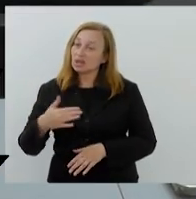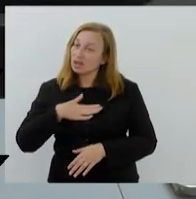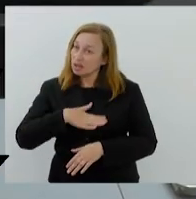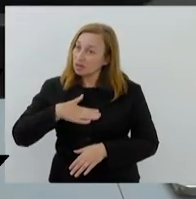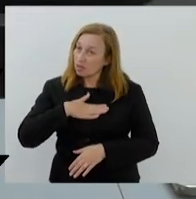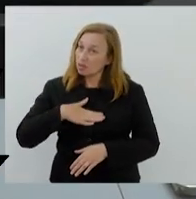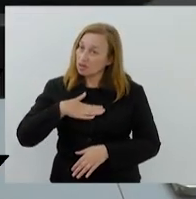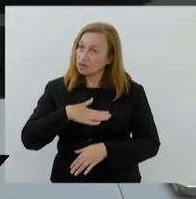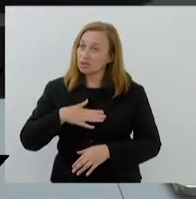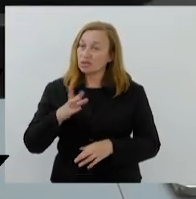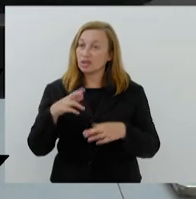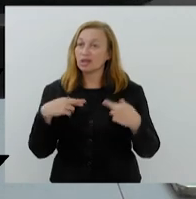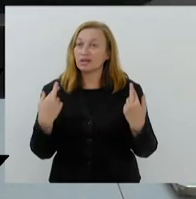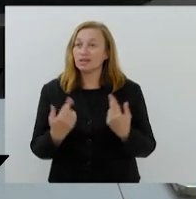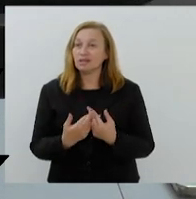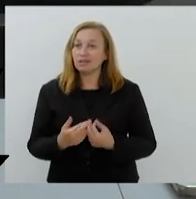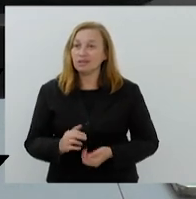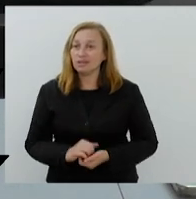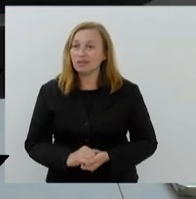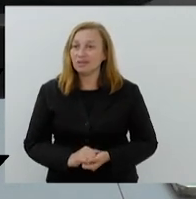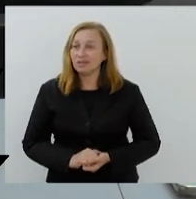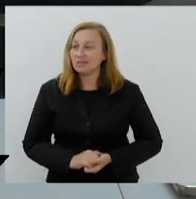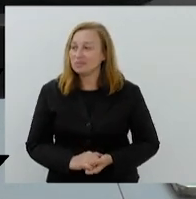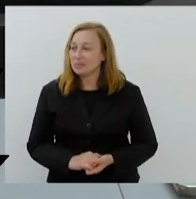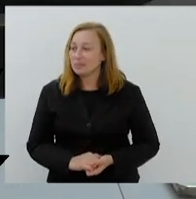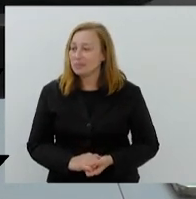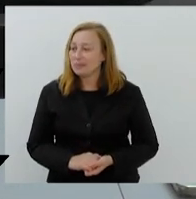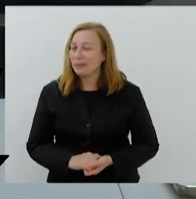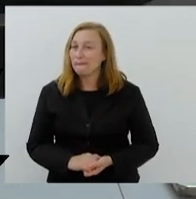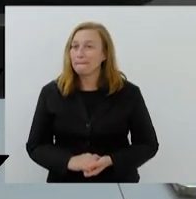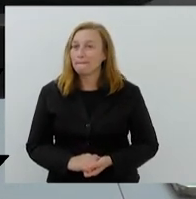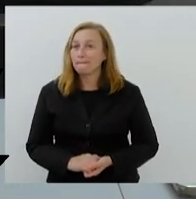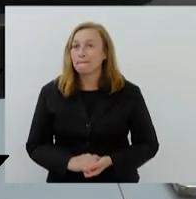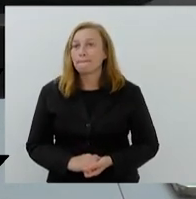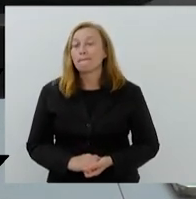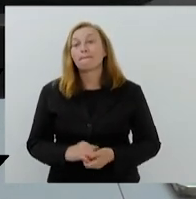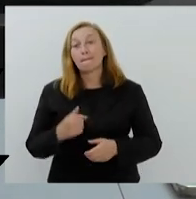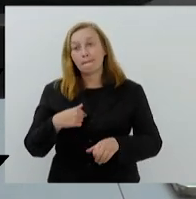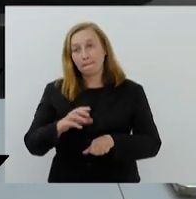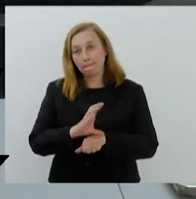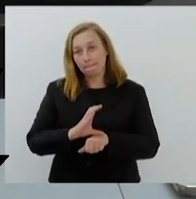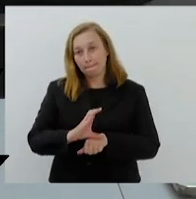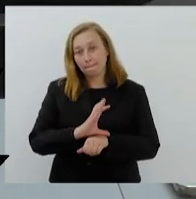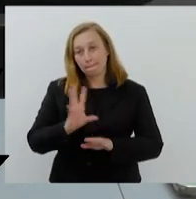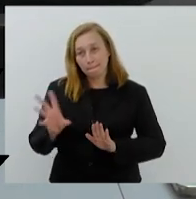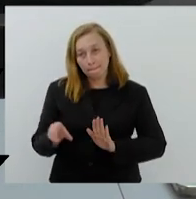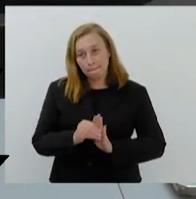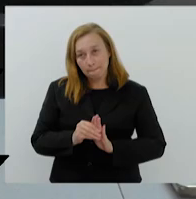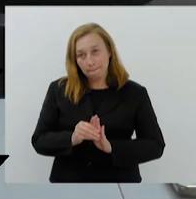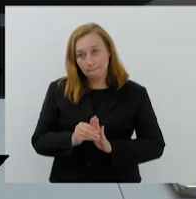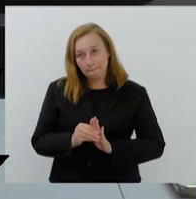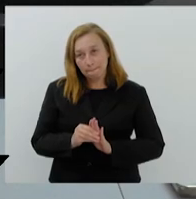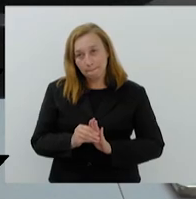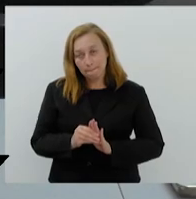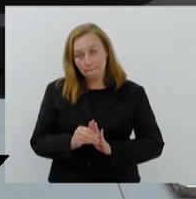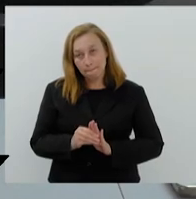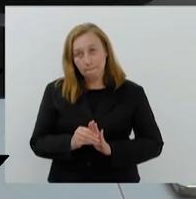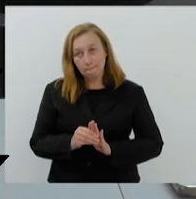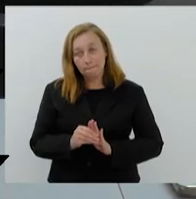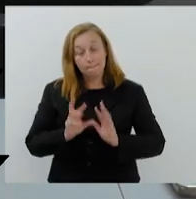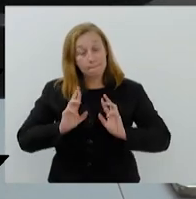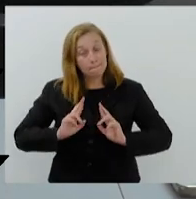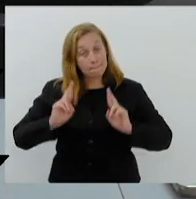reunião. Eu dei pela constitucionalidade com emenda, na